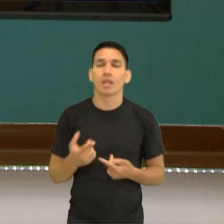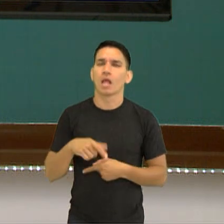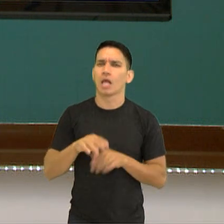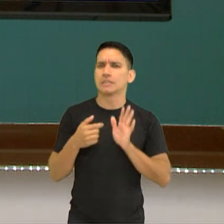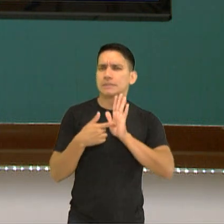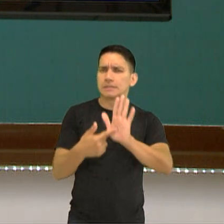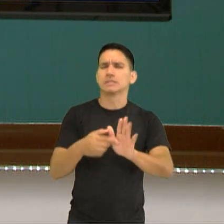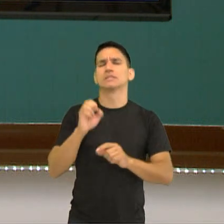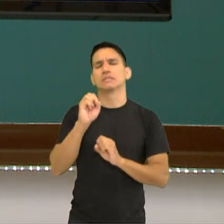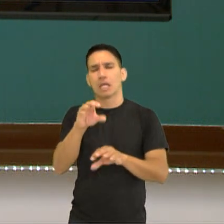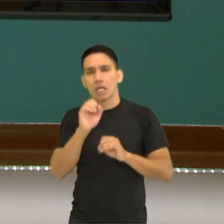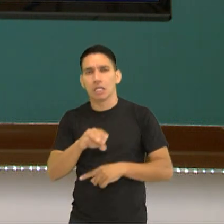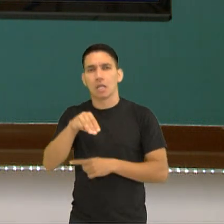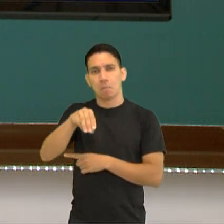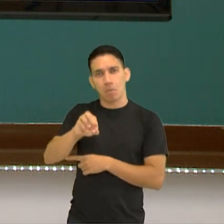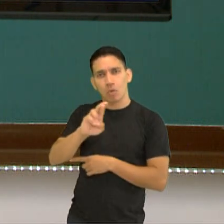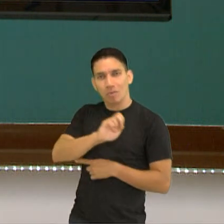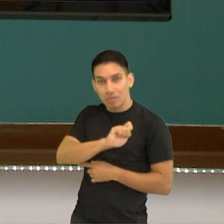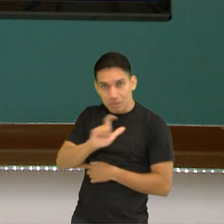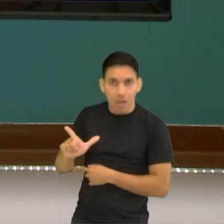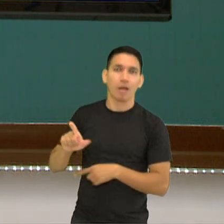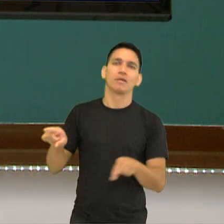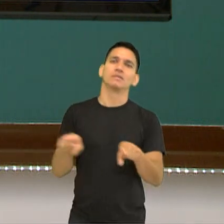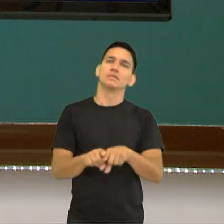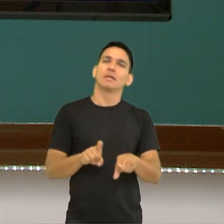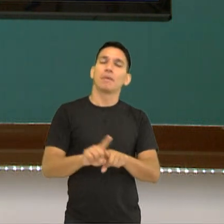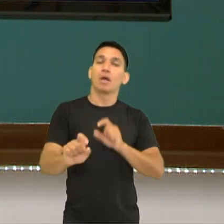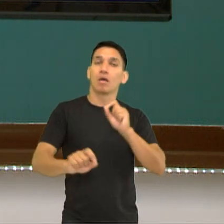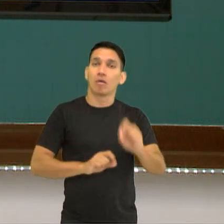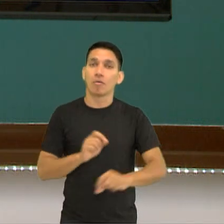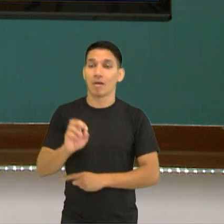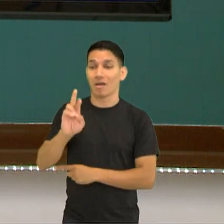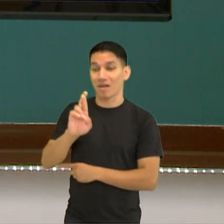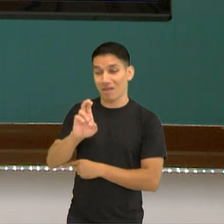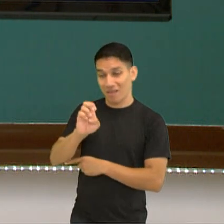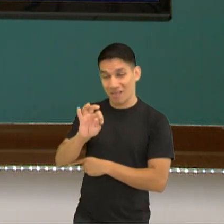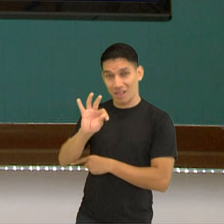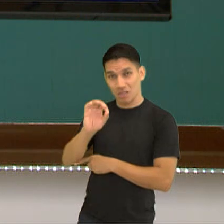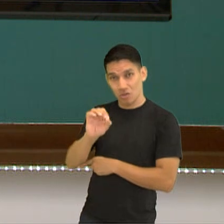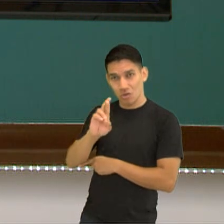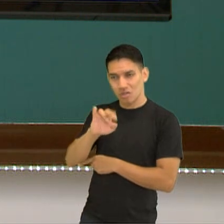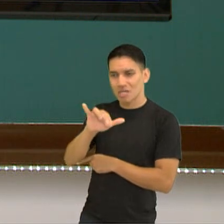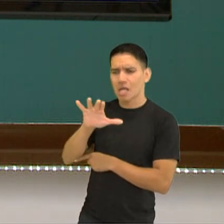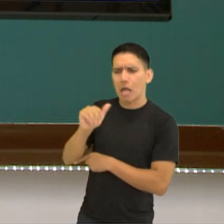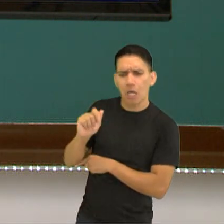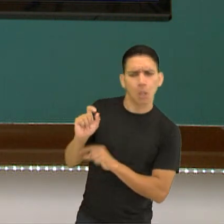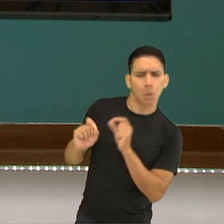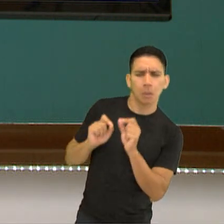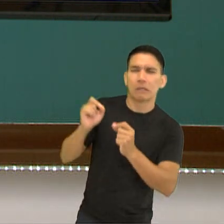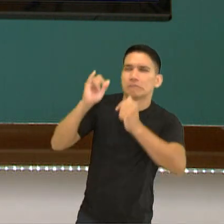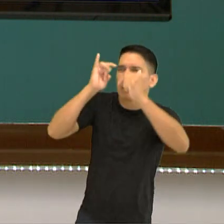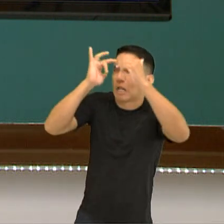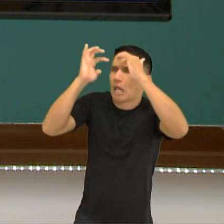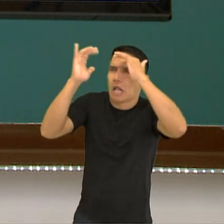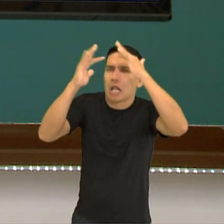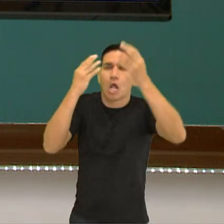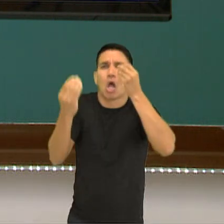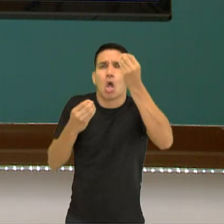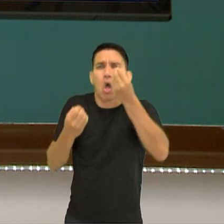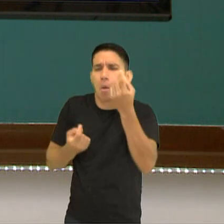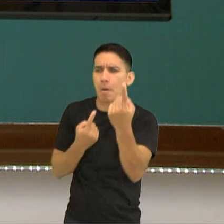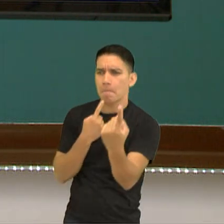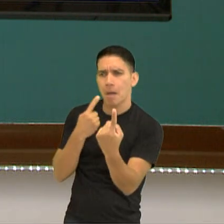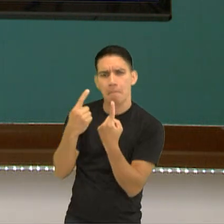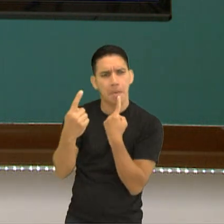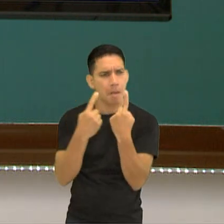moral, mestre também em retórica, ele teorizou sobre a retórica, pensou essa forma de